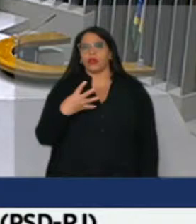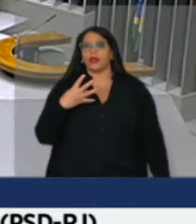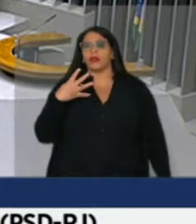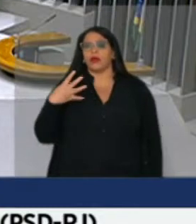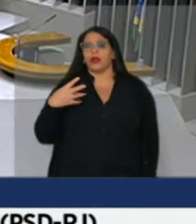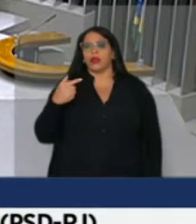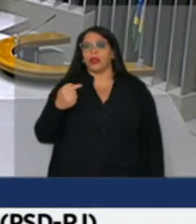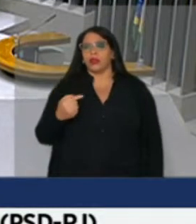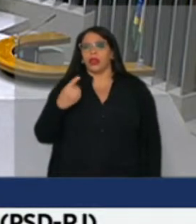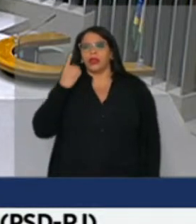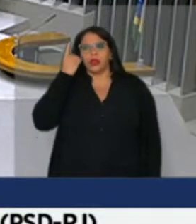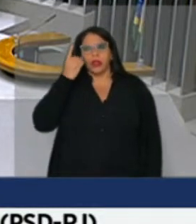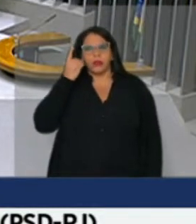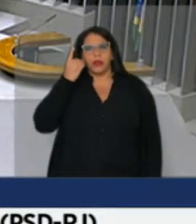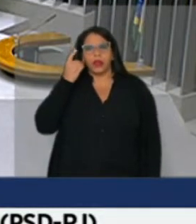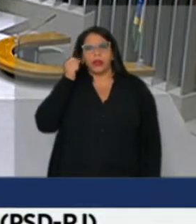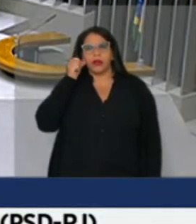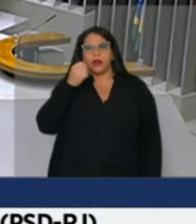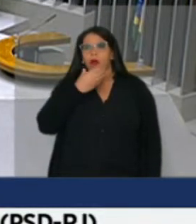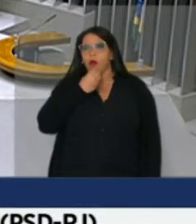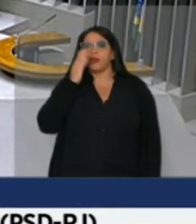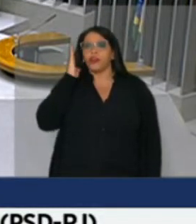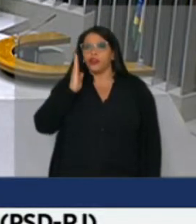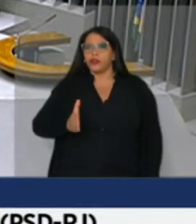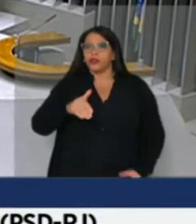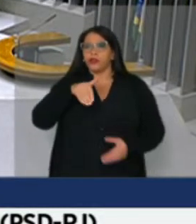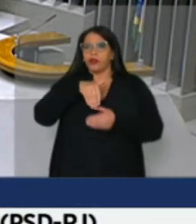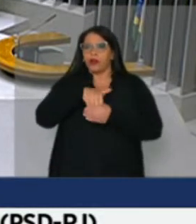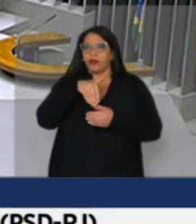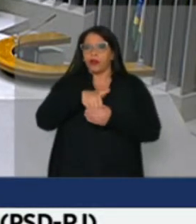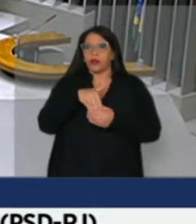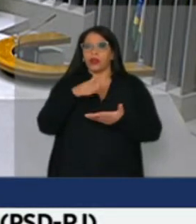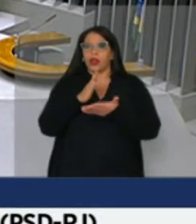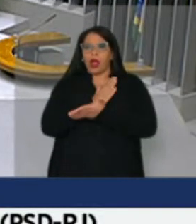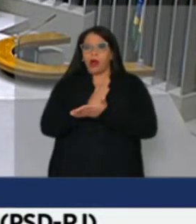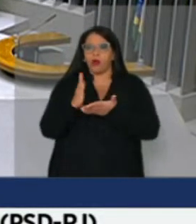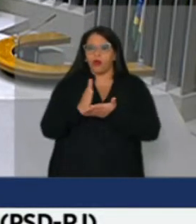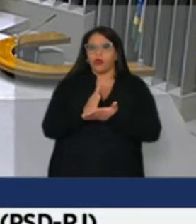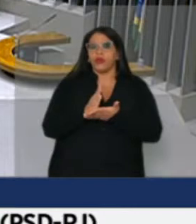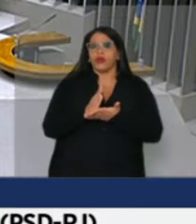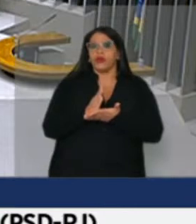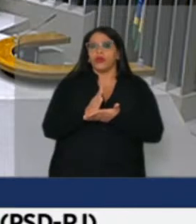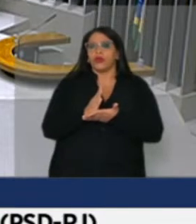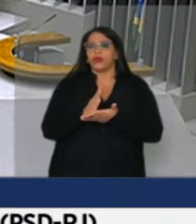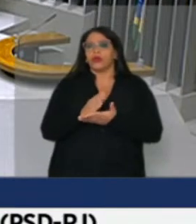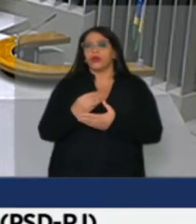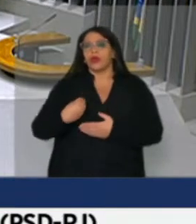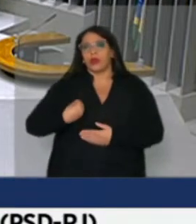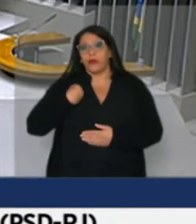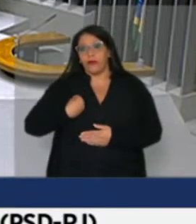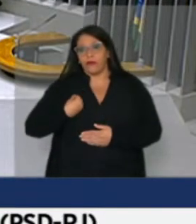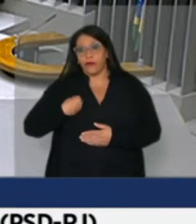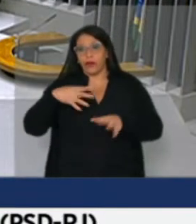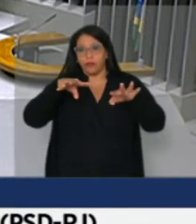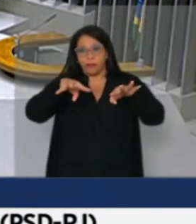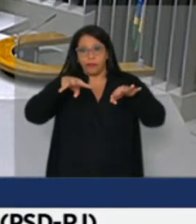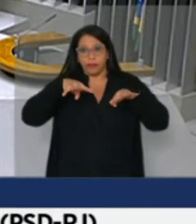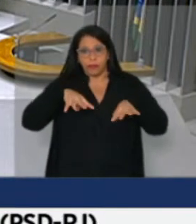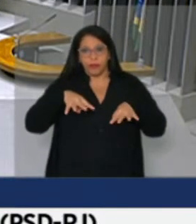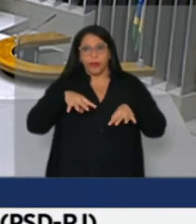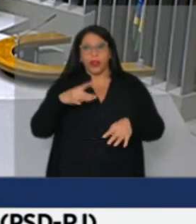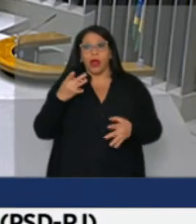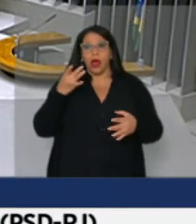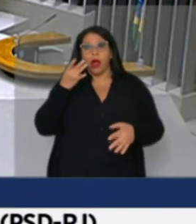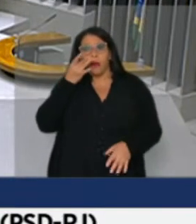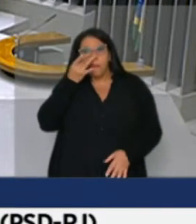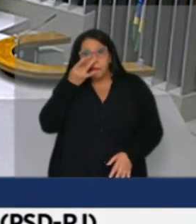447 deputadas e deputados já votaram. Alguns estão aqui no plenário, presencialmente,